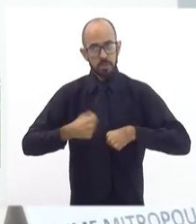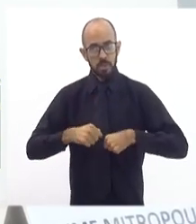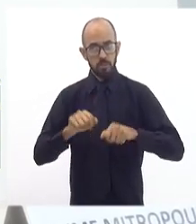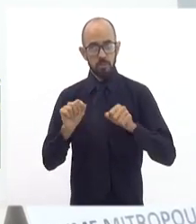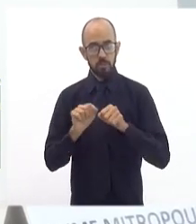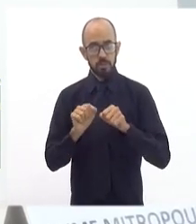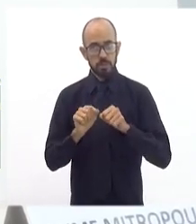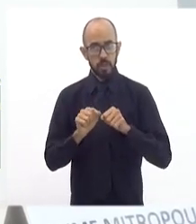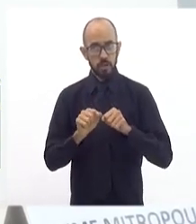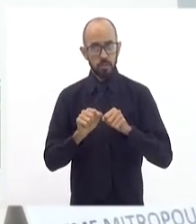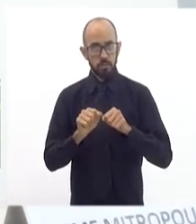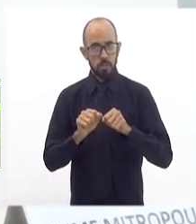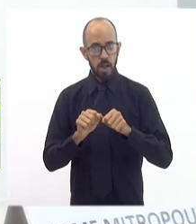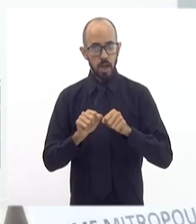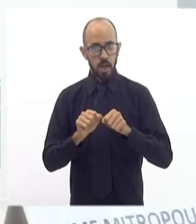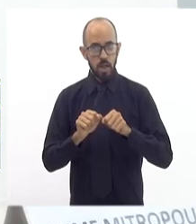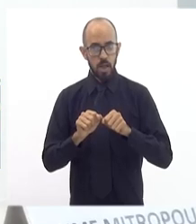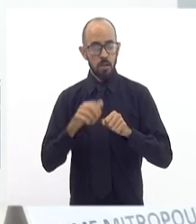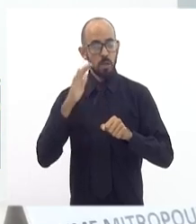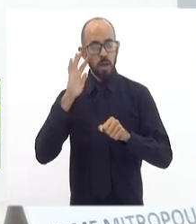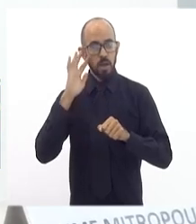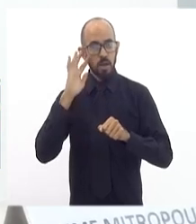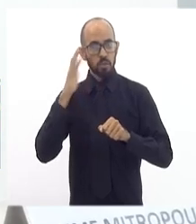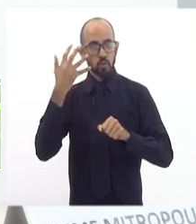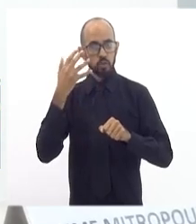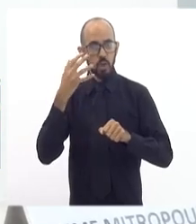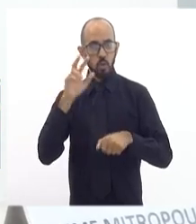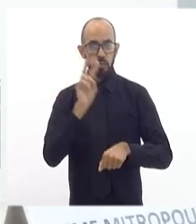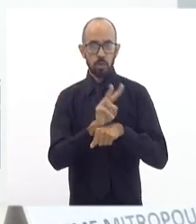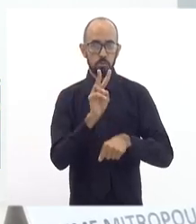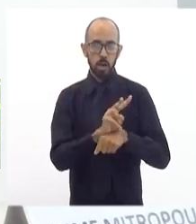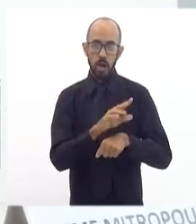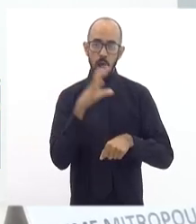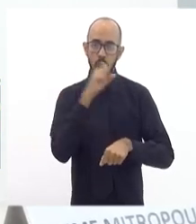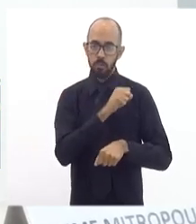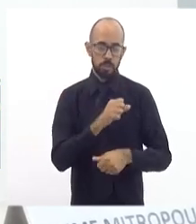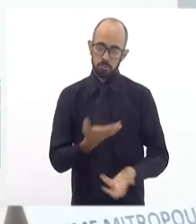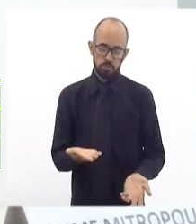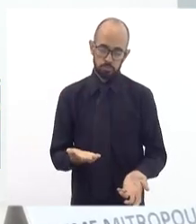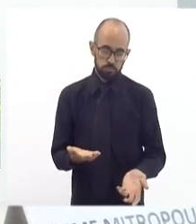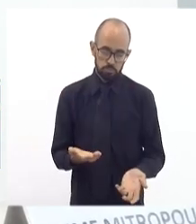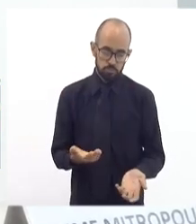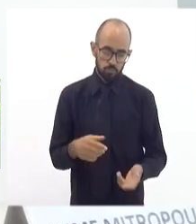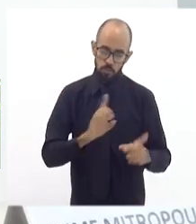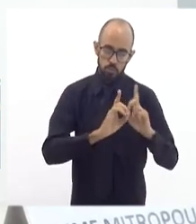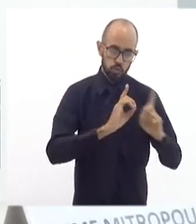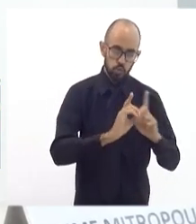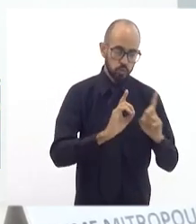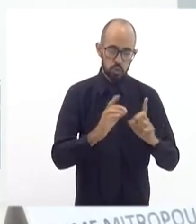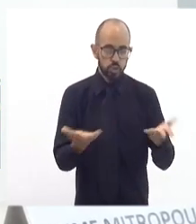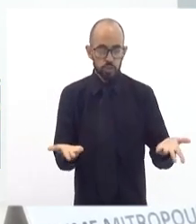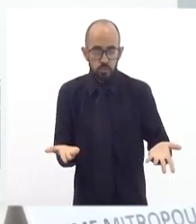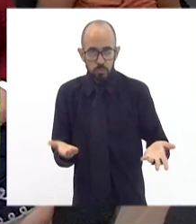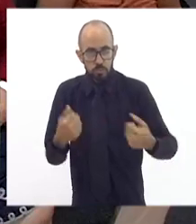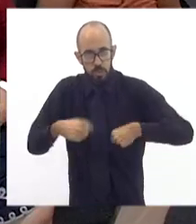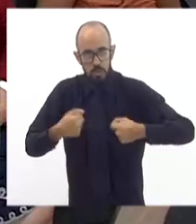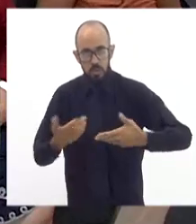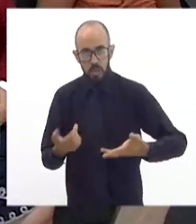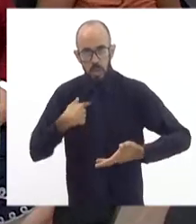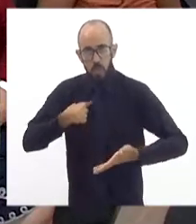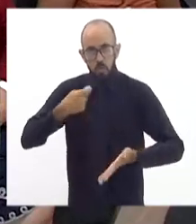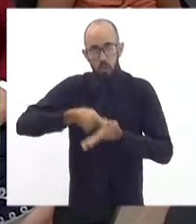pedir uma linha lá olha a gente pode discutir vamos discutir nos áudios vamos discutir fora dele infelizmente infelizmente eu fui